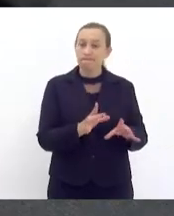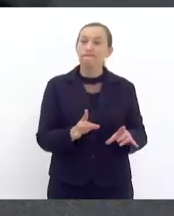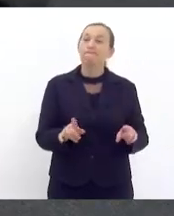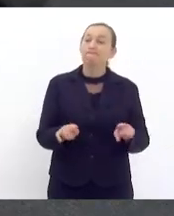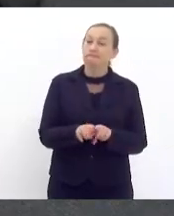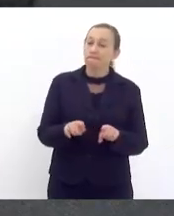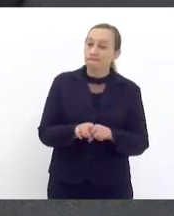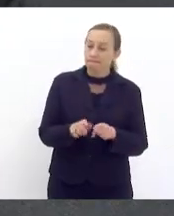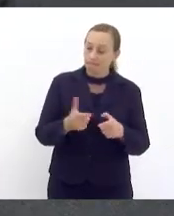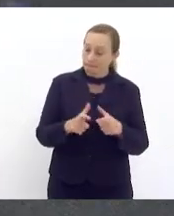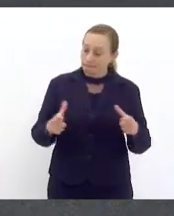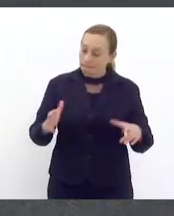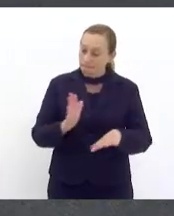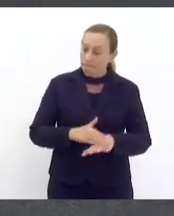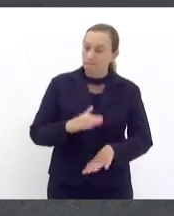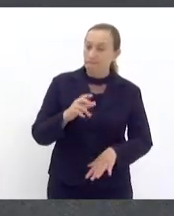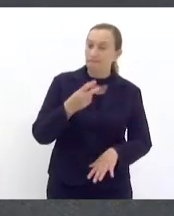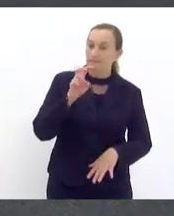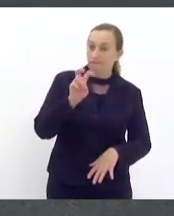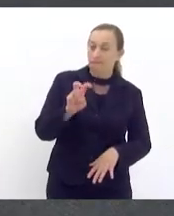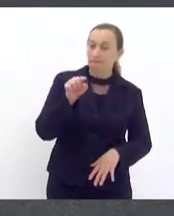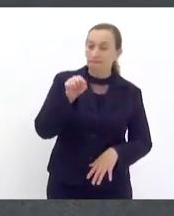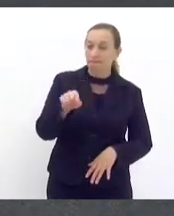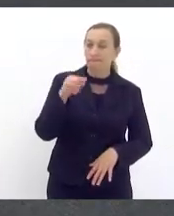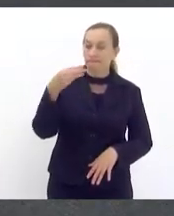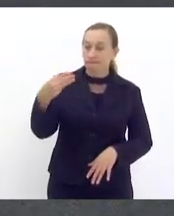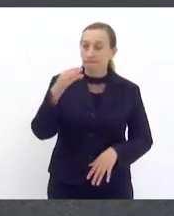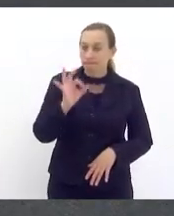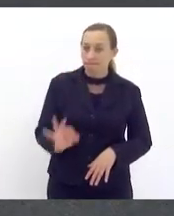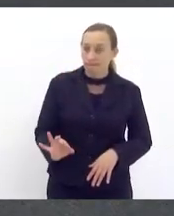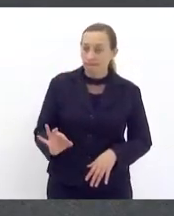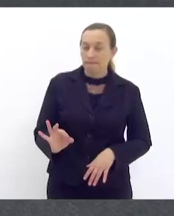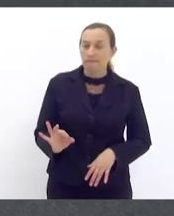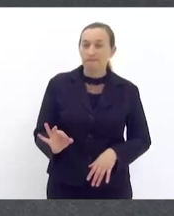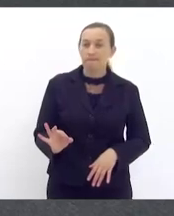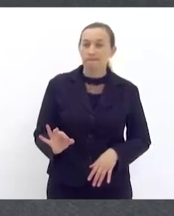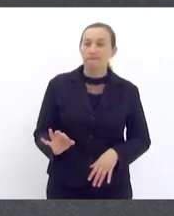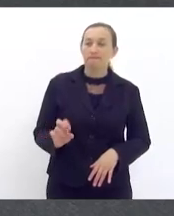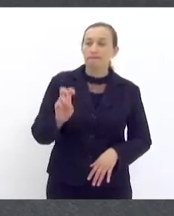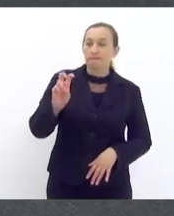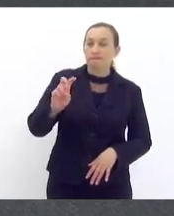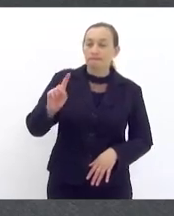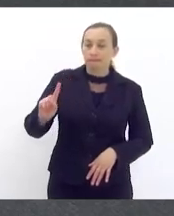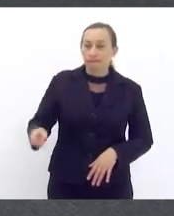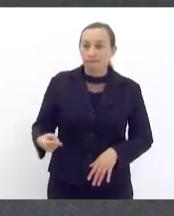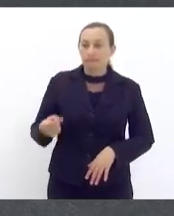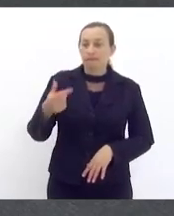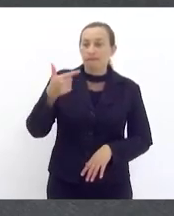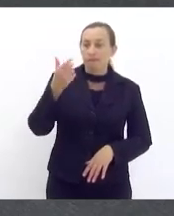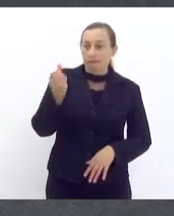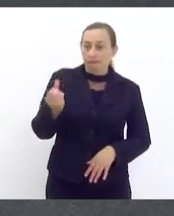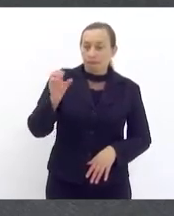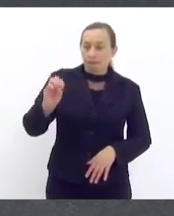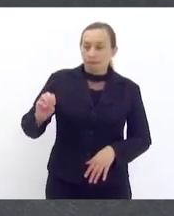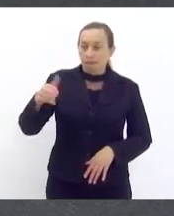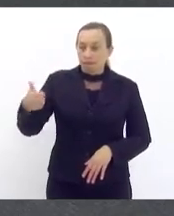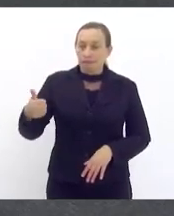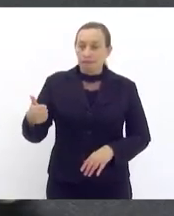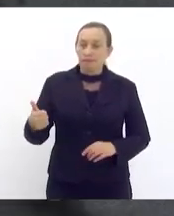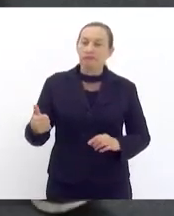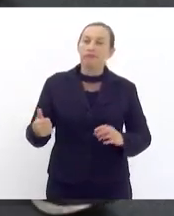cresceram mais de 5.3% passando de 5.601 para